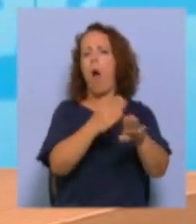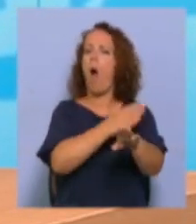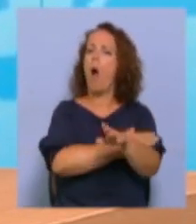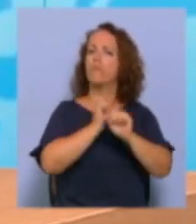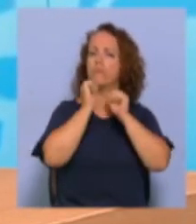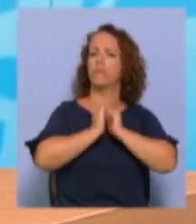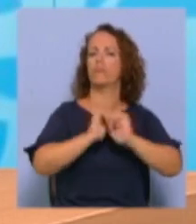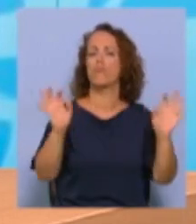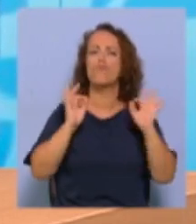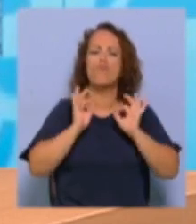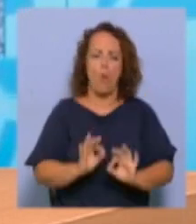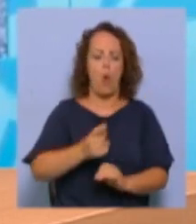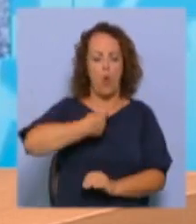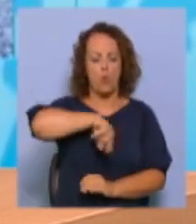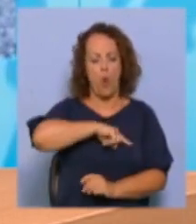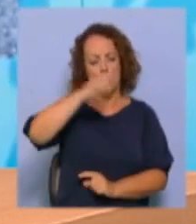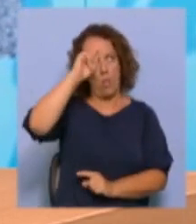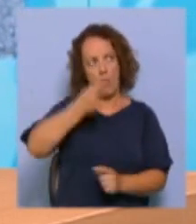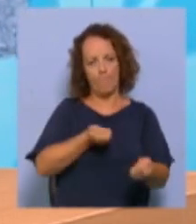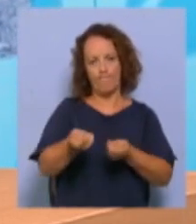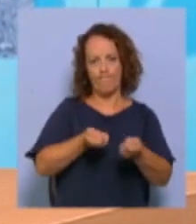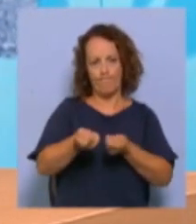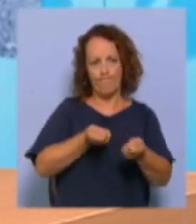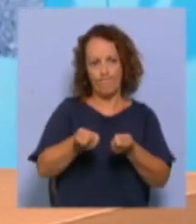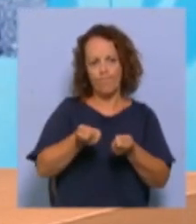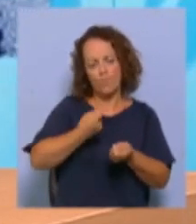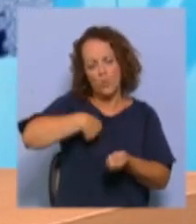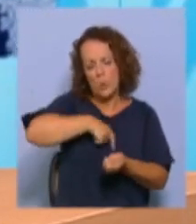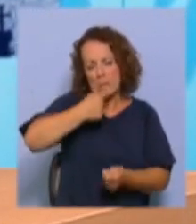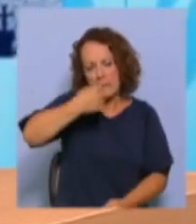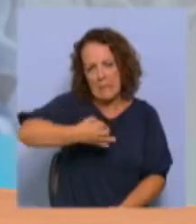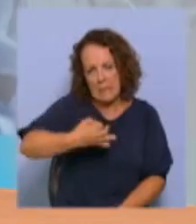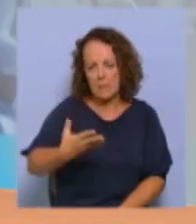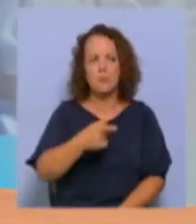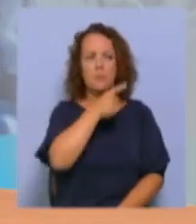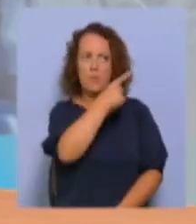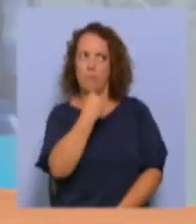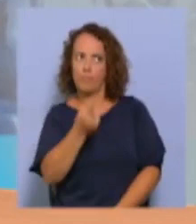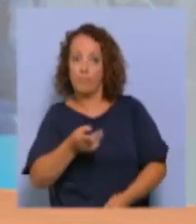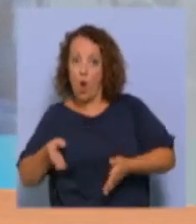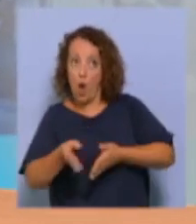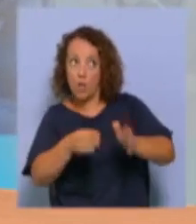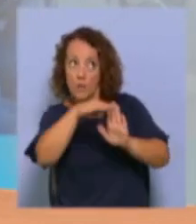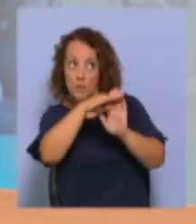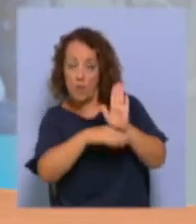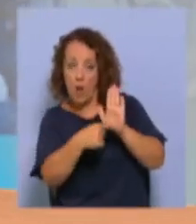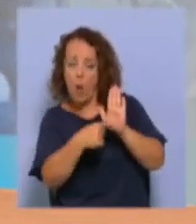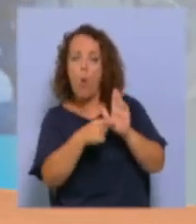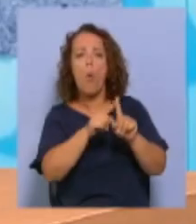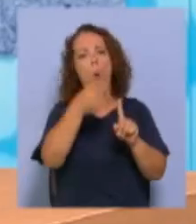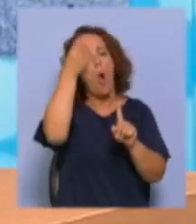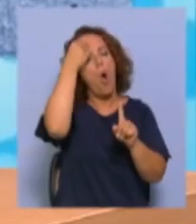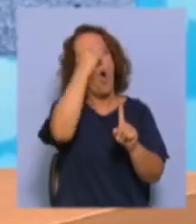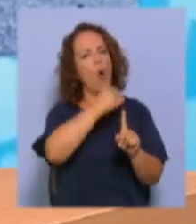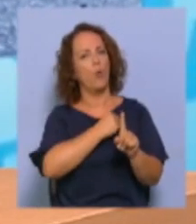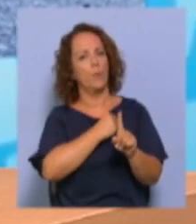já nos dão alguns elementos orientadores. E vamos estar por certos. Estas orientações são exatamente orientações, são recomendações,